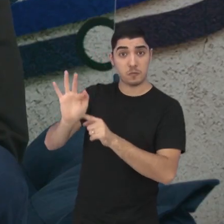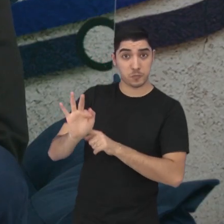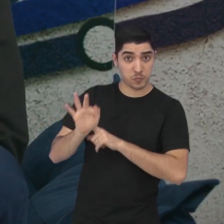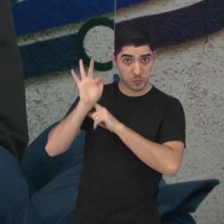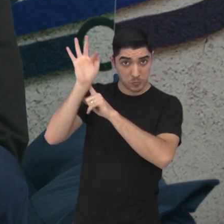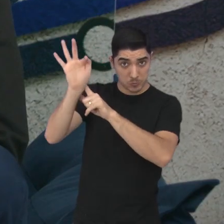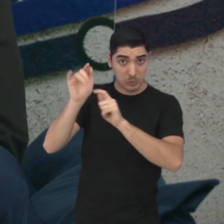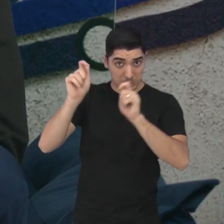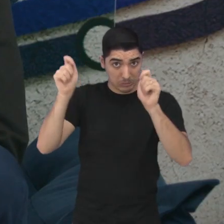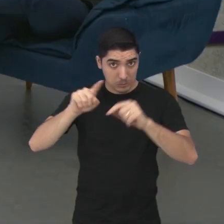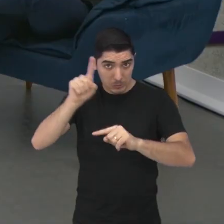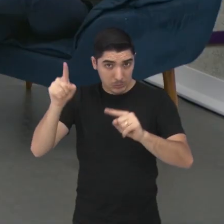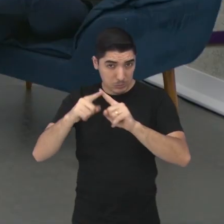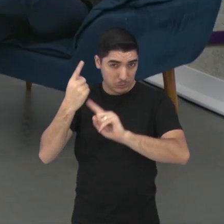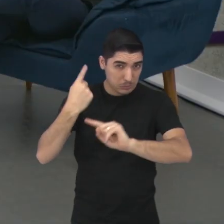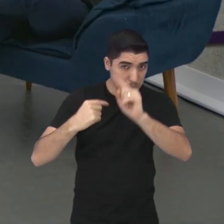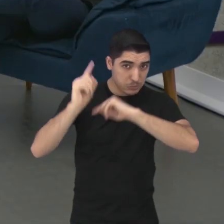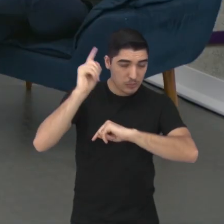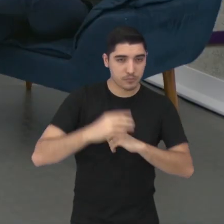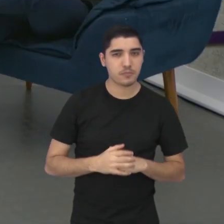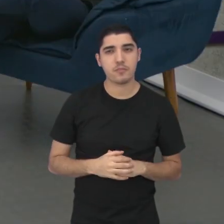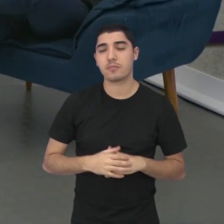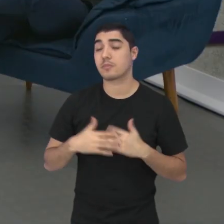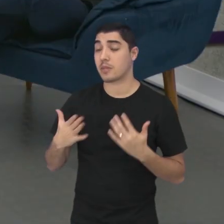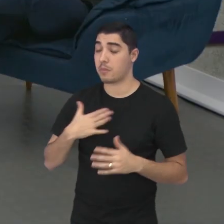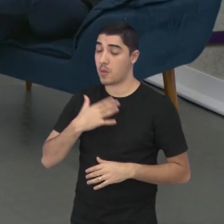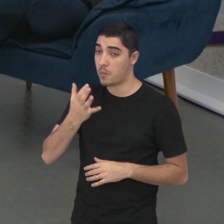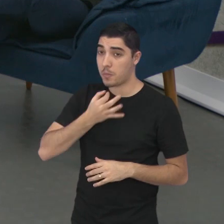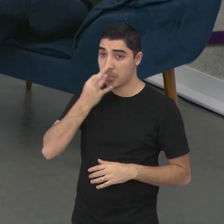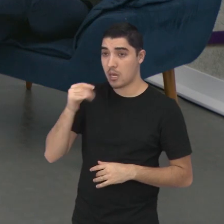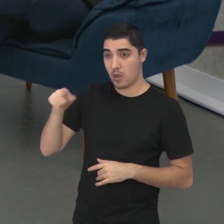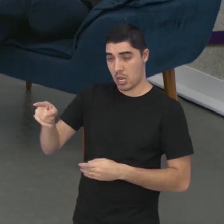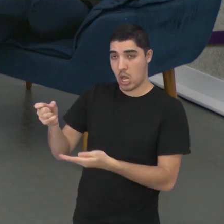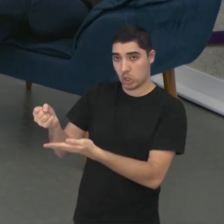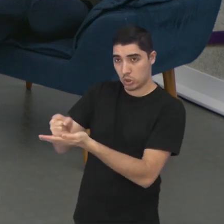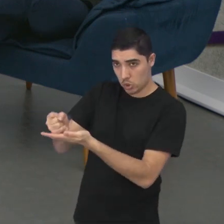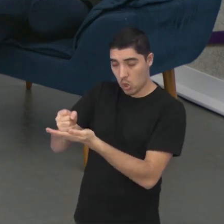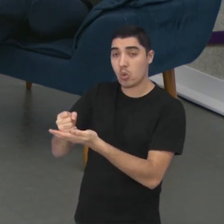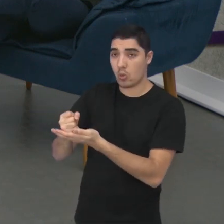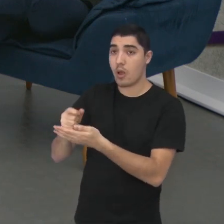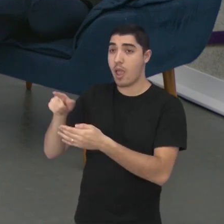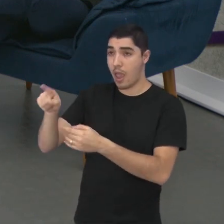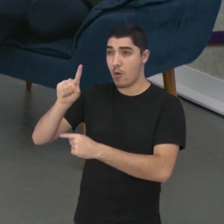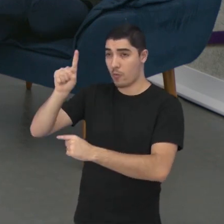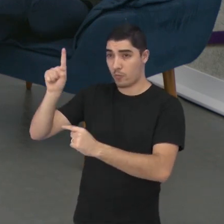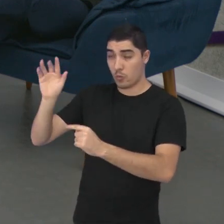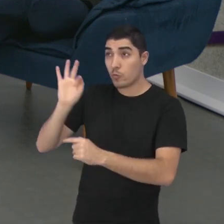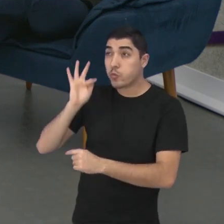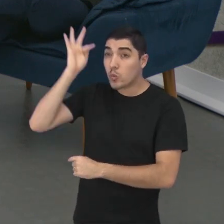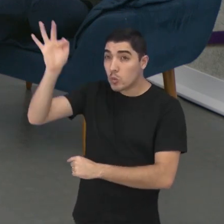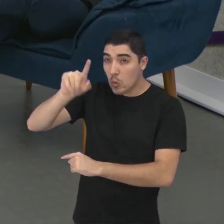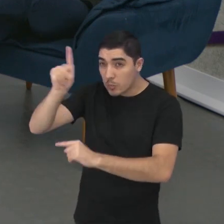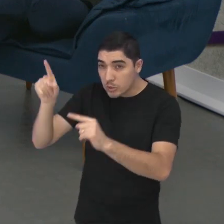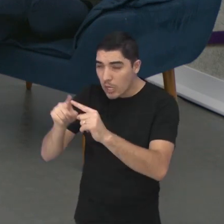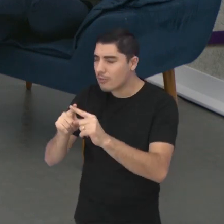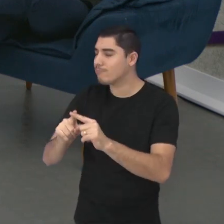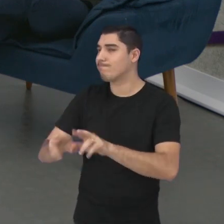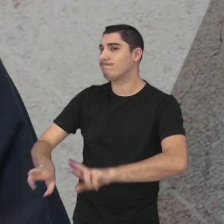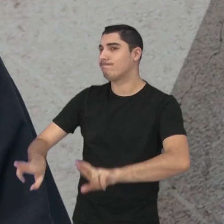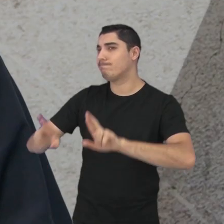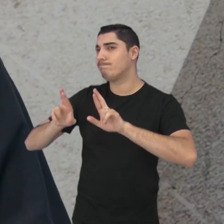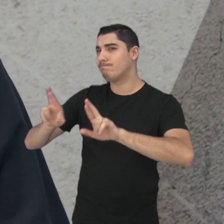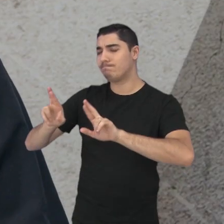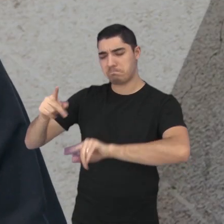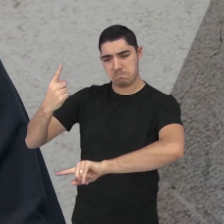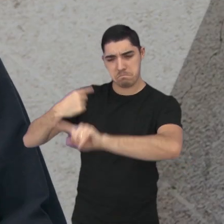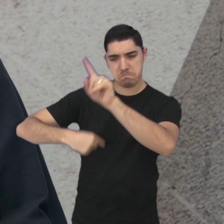promissor? Eu entendo que o futuro do mercado de jogos é extremamente promissor. Na realidade, assim, é uma